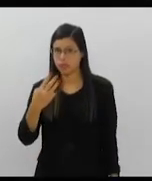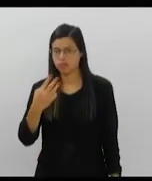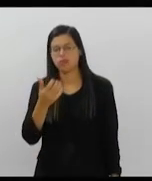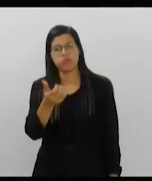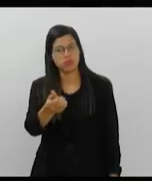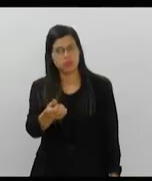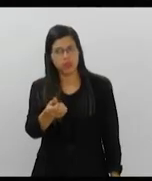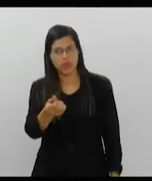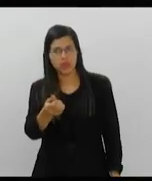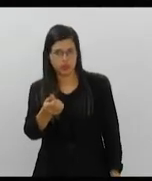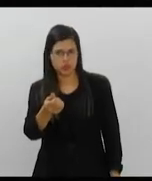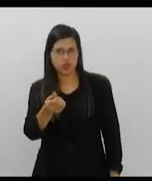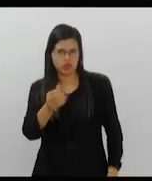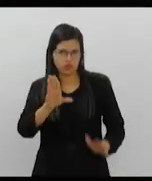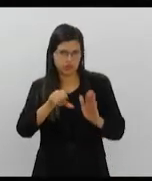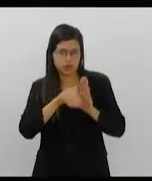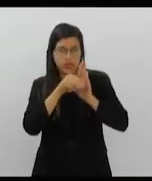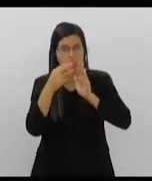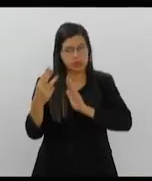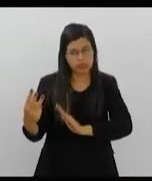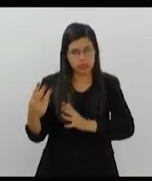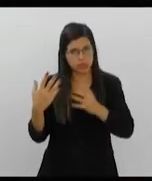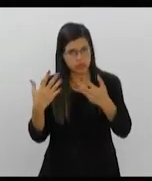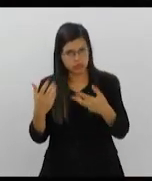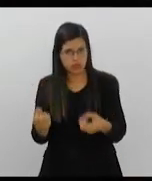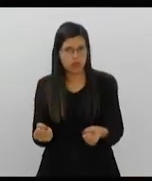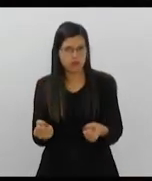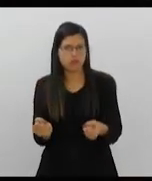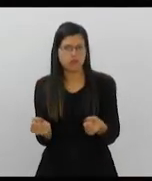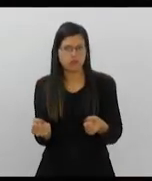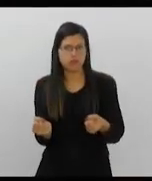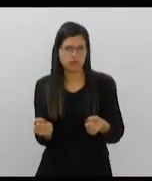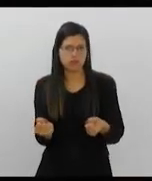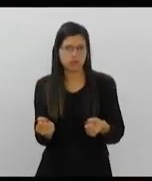Das minhas seis, três foram acolhidas.